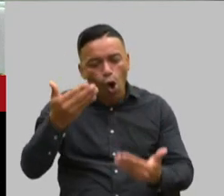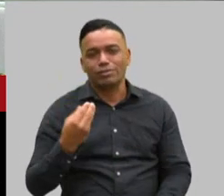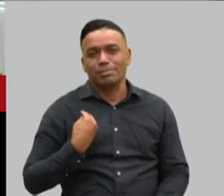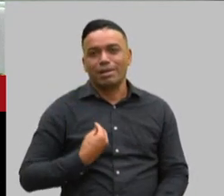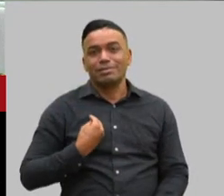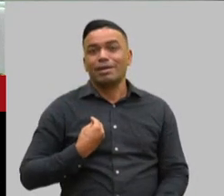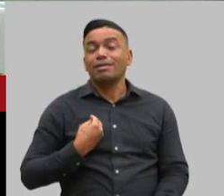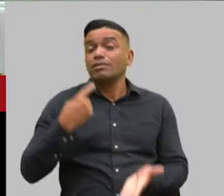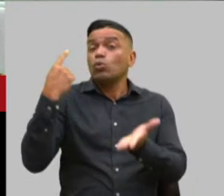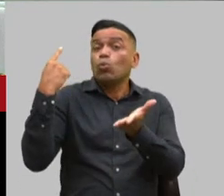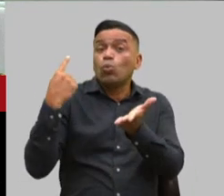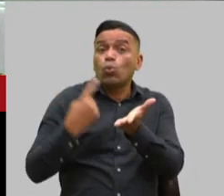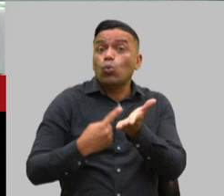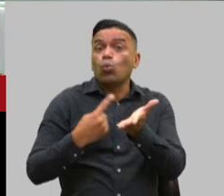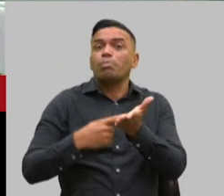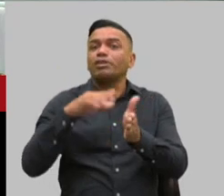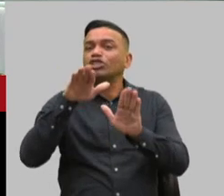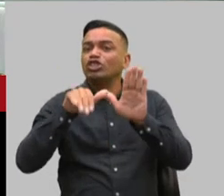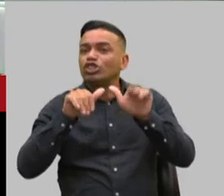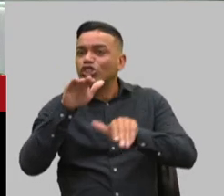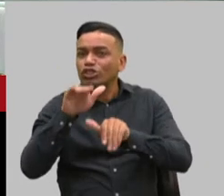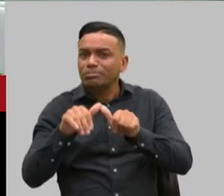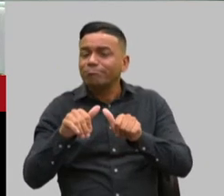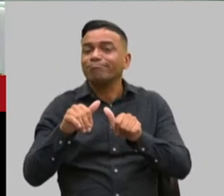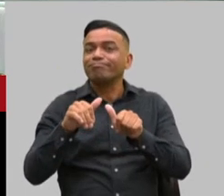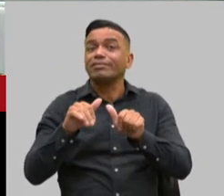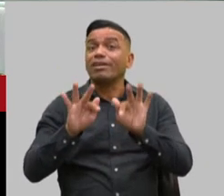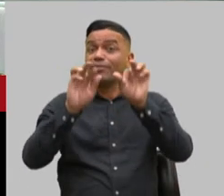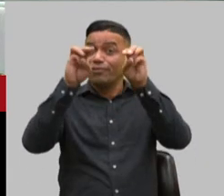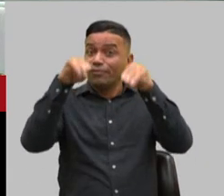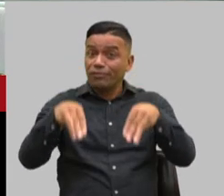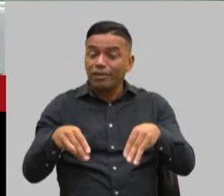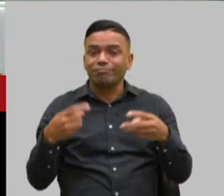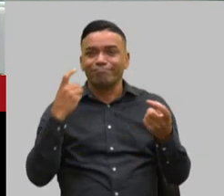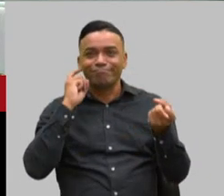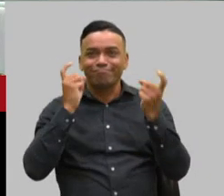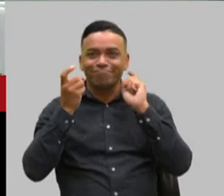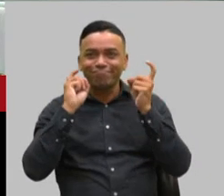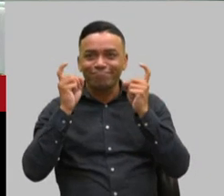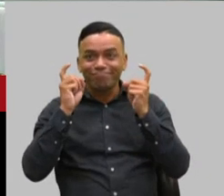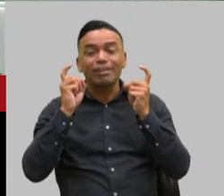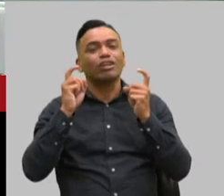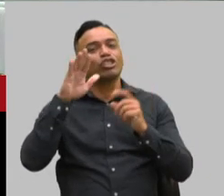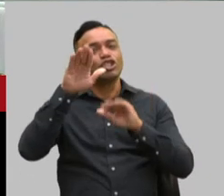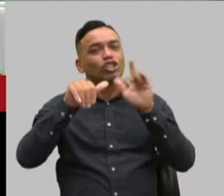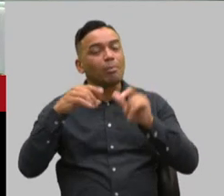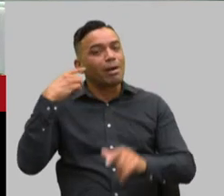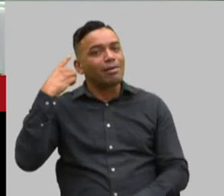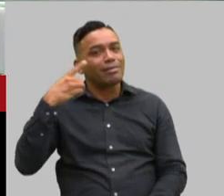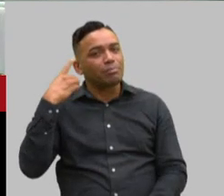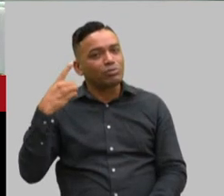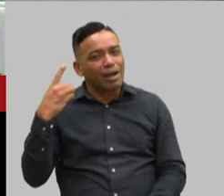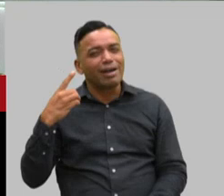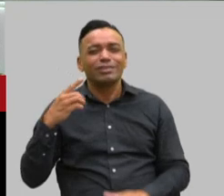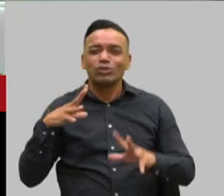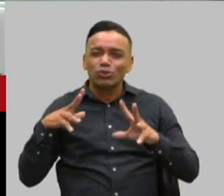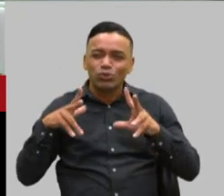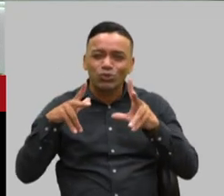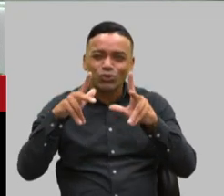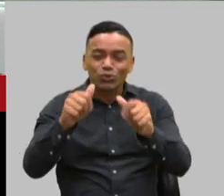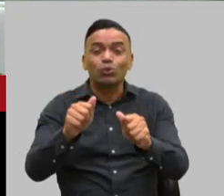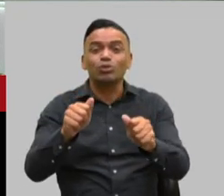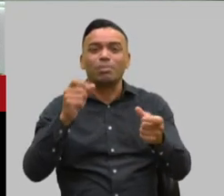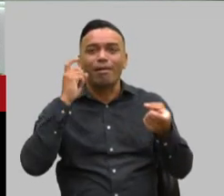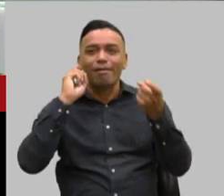objetivo da convocação, encerra a reunião e convoca as deputadas e os deputados para a